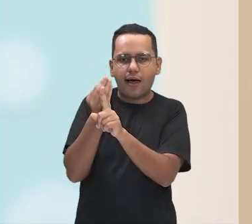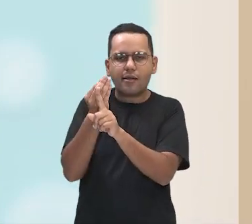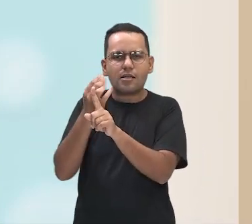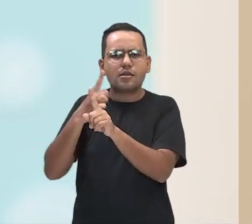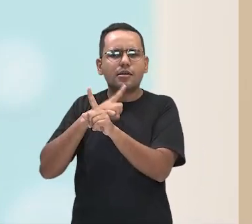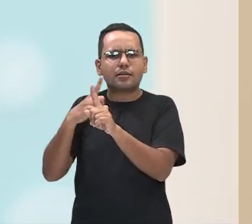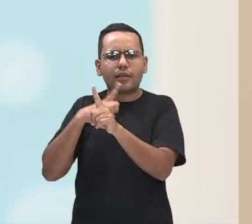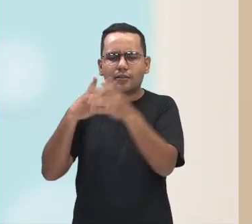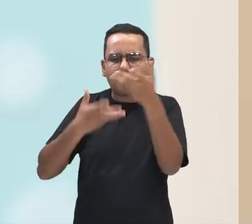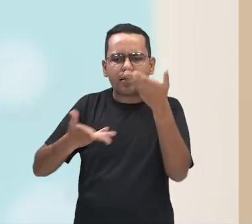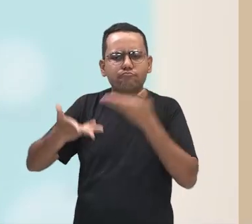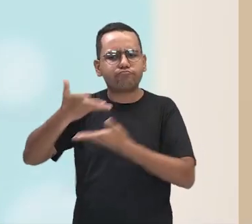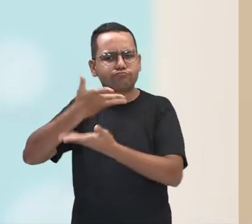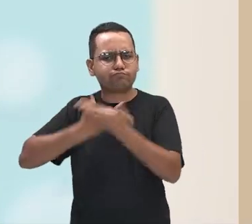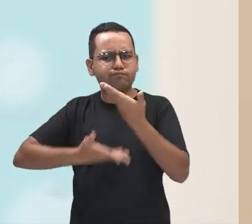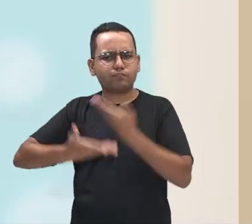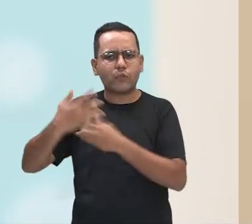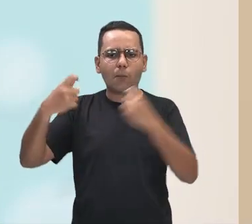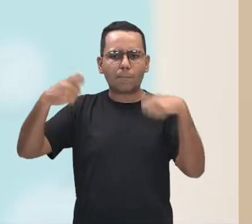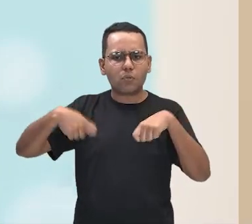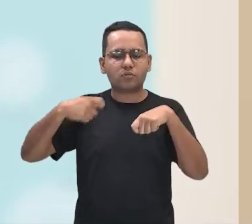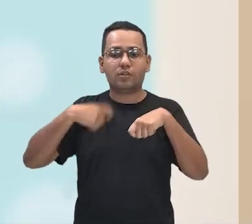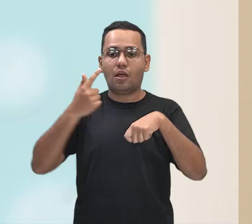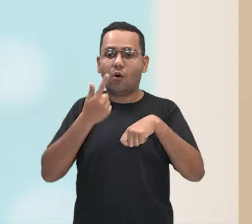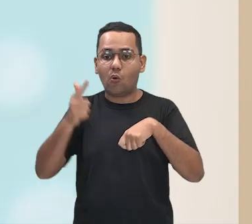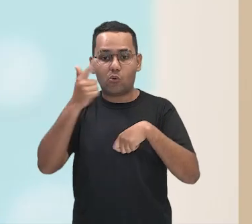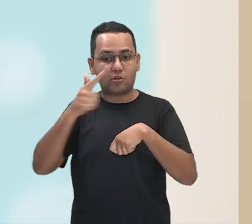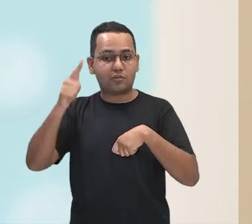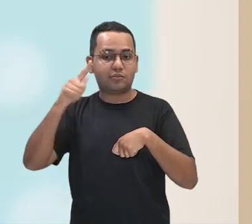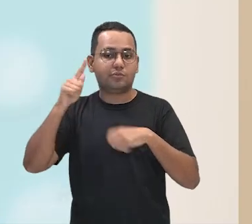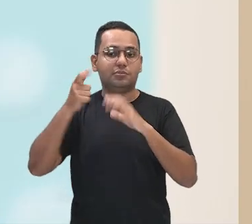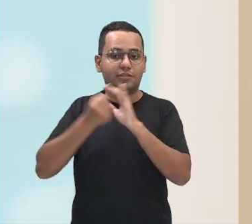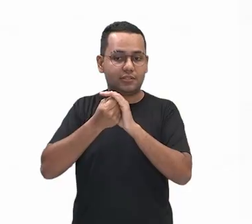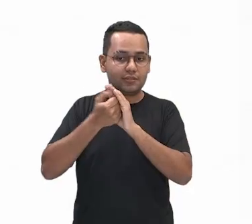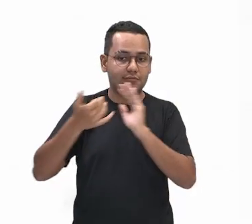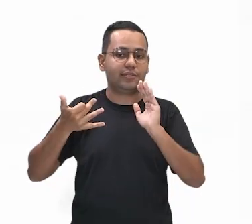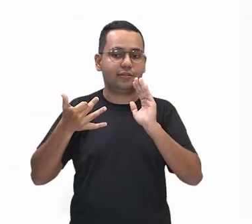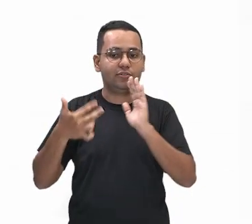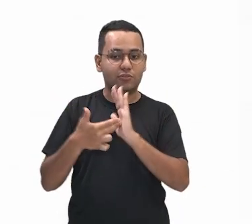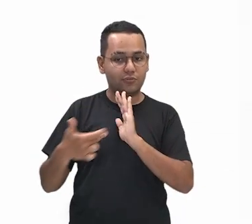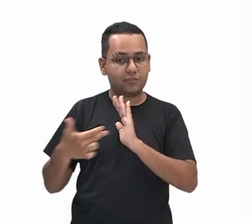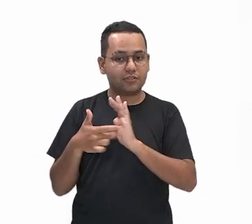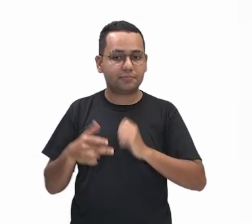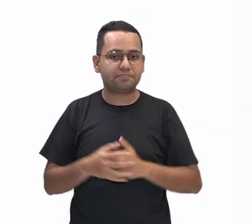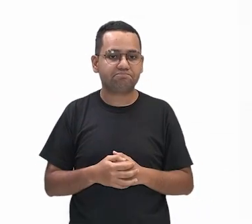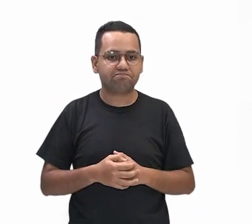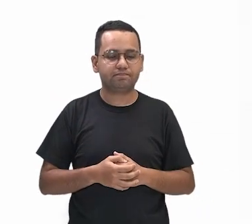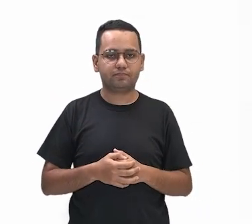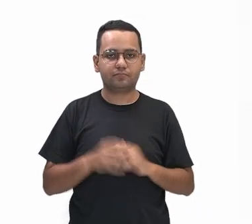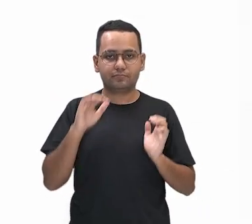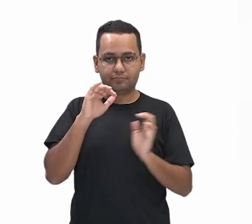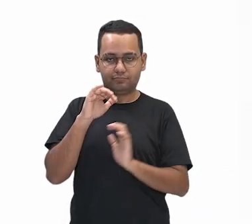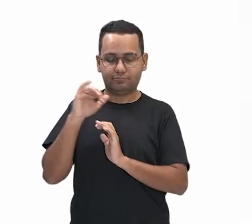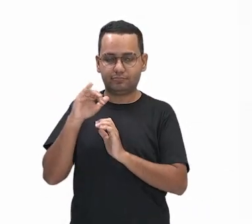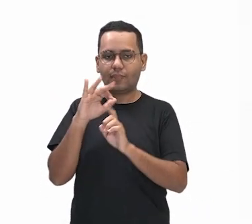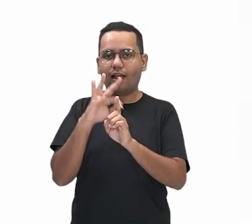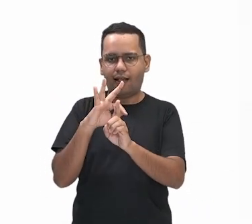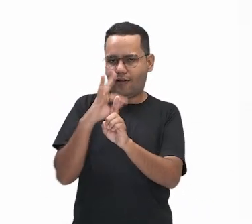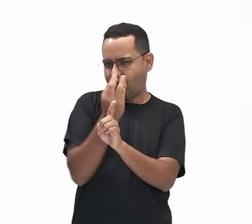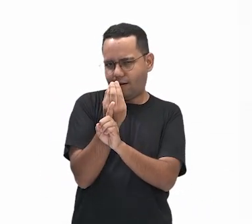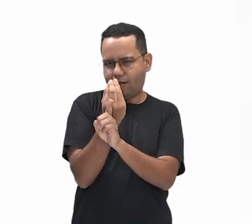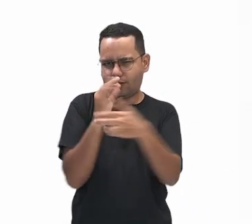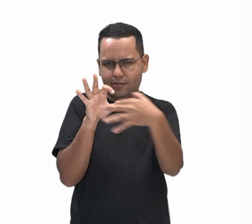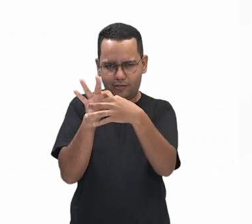dialogando, permitindo outras possibilidades. A arte digital é toda manifestação